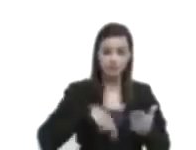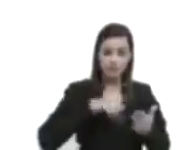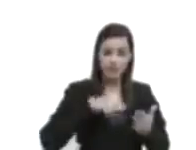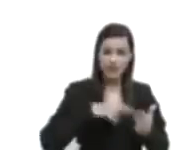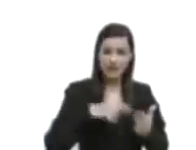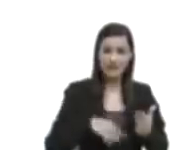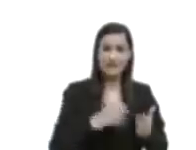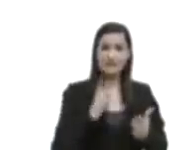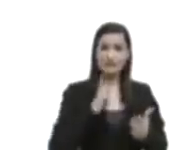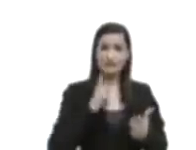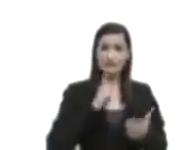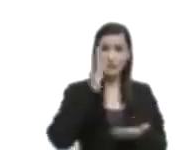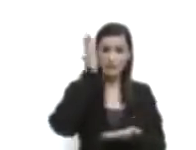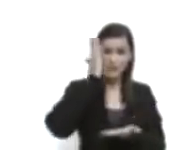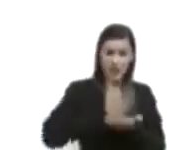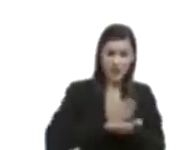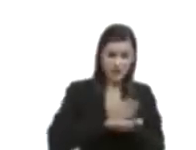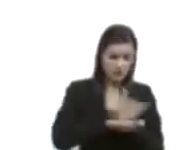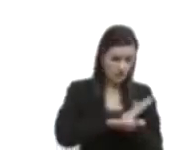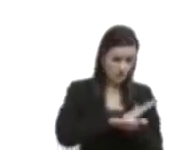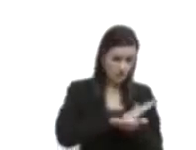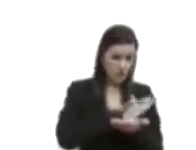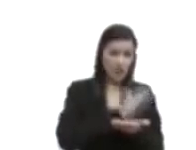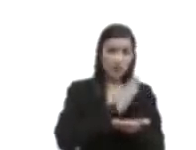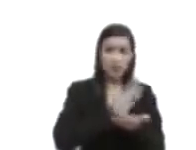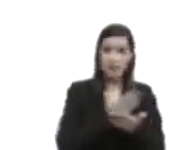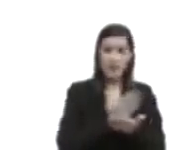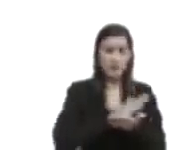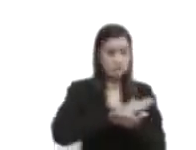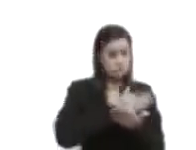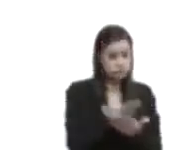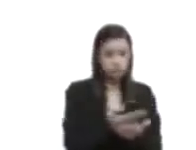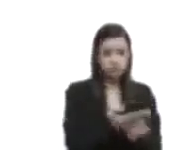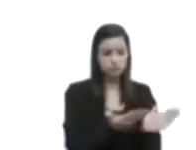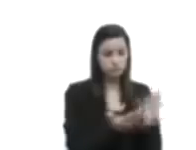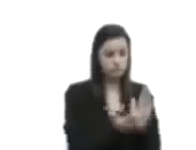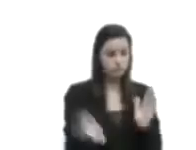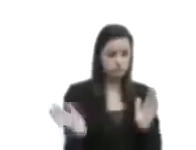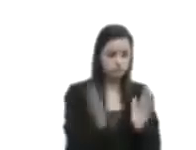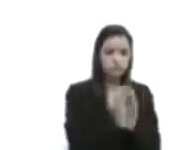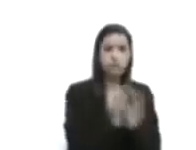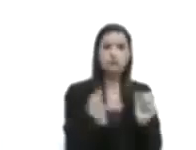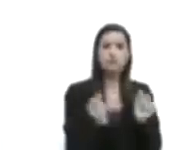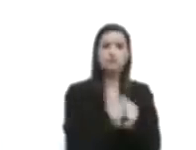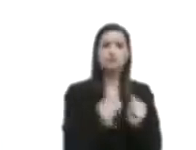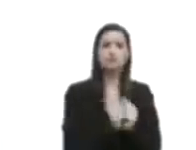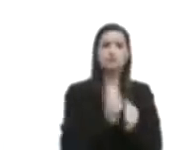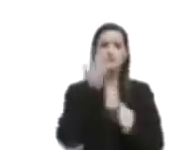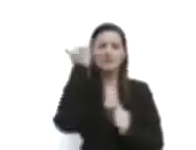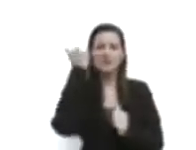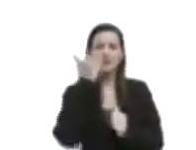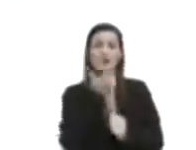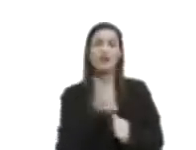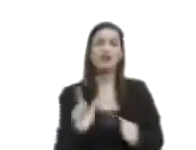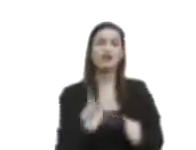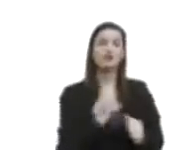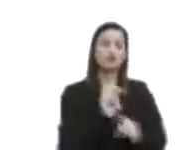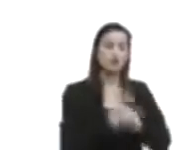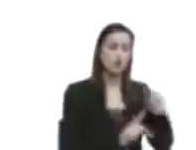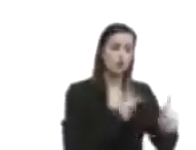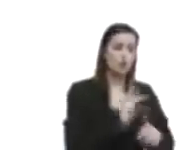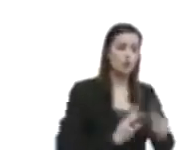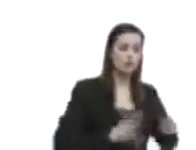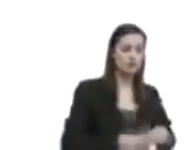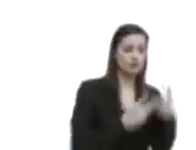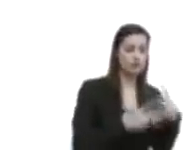no meio, a inimizade aboliu na sua carne, ou seja, os povos em conflitos, judeus e gentios, Ele conseguiu fazer dar